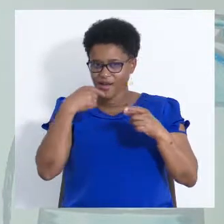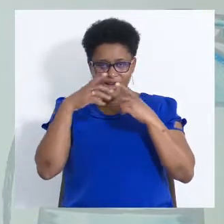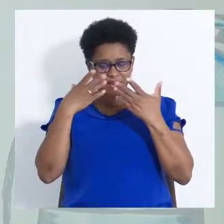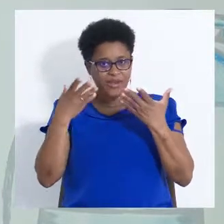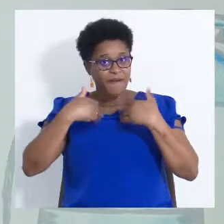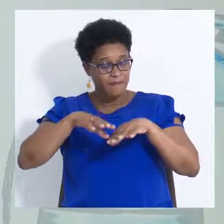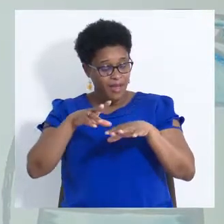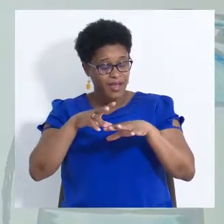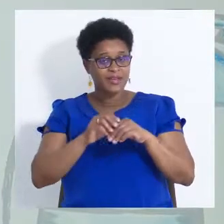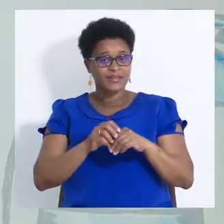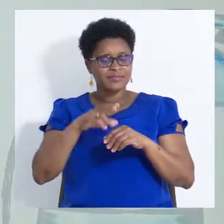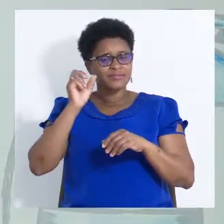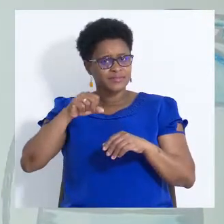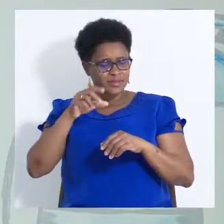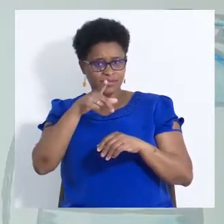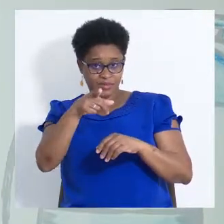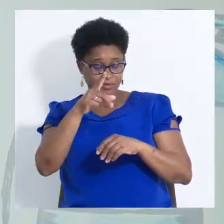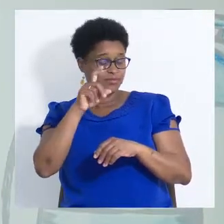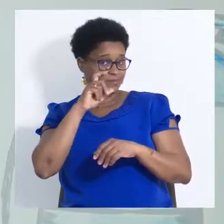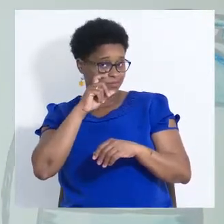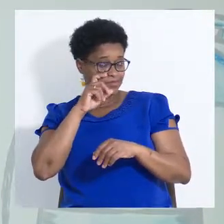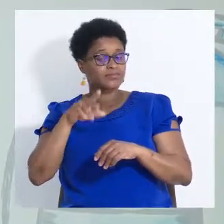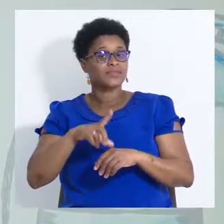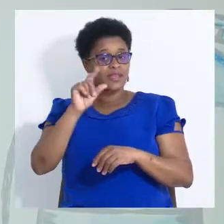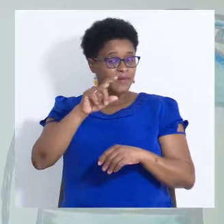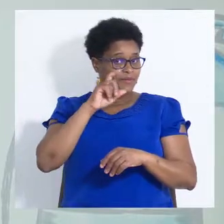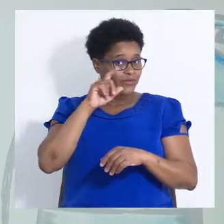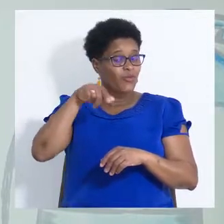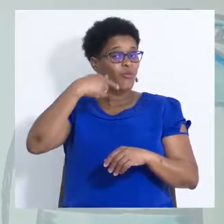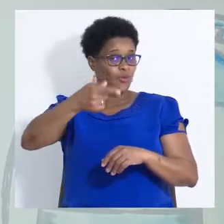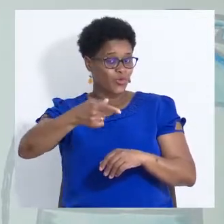mas sim para prevenir